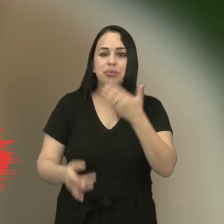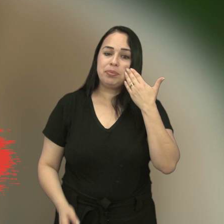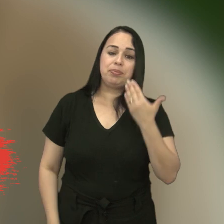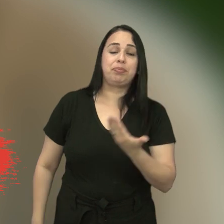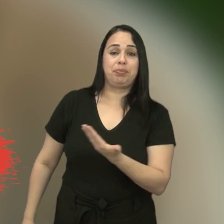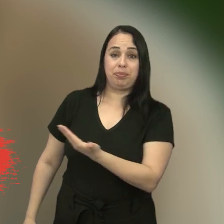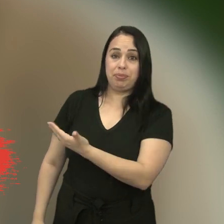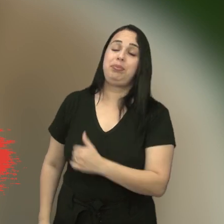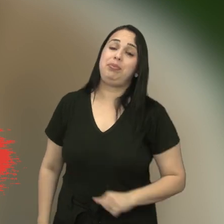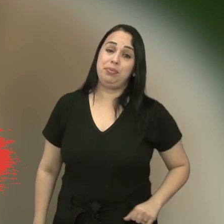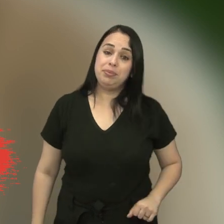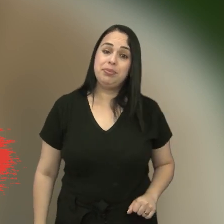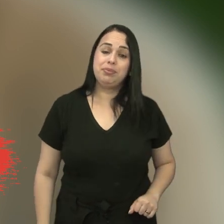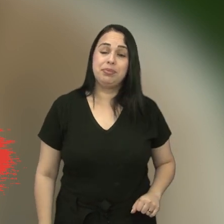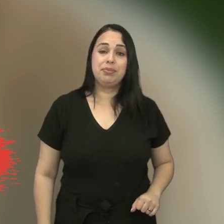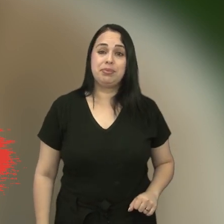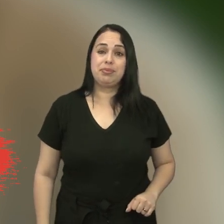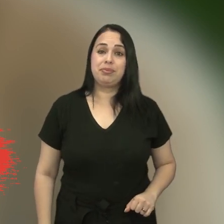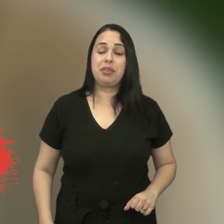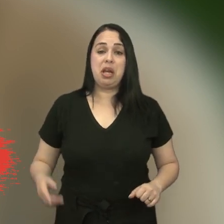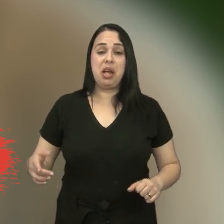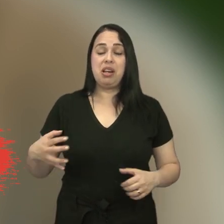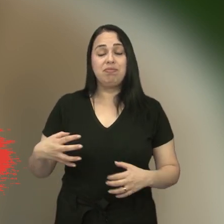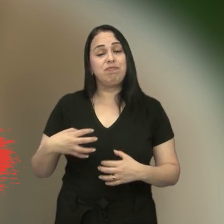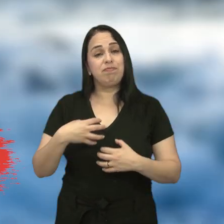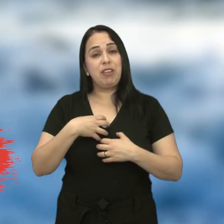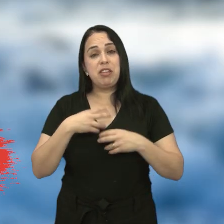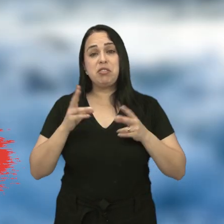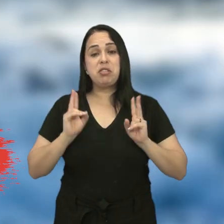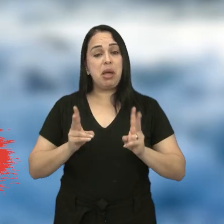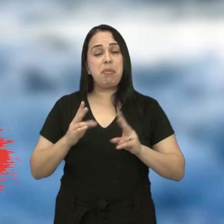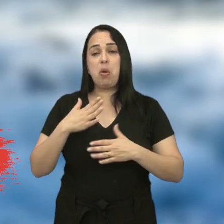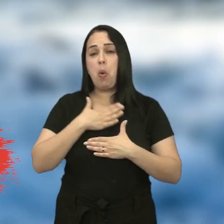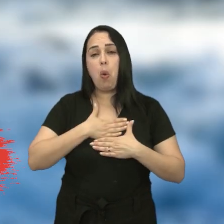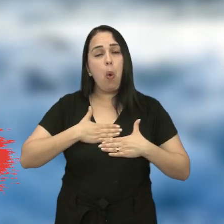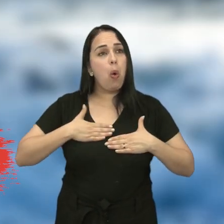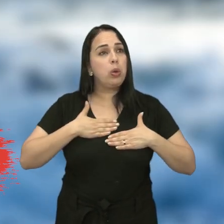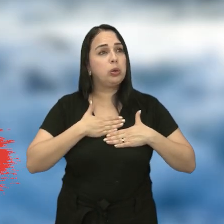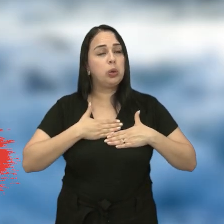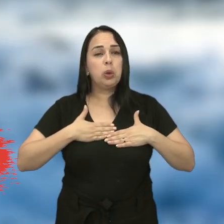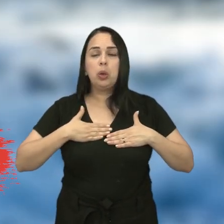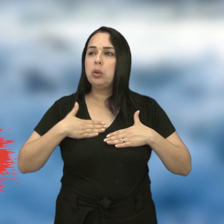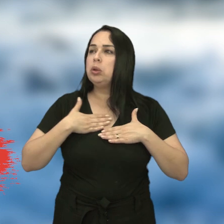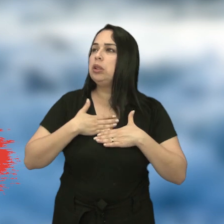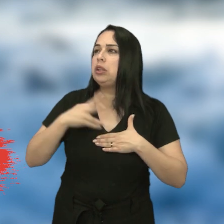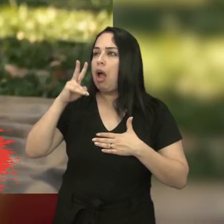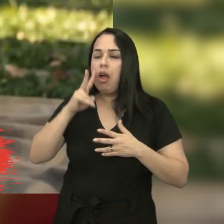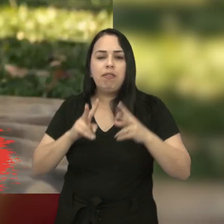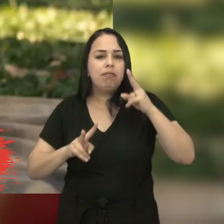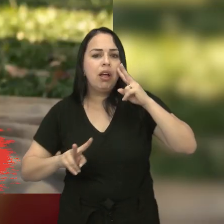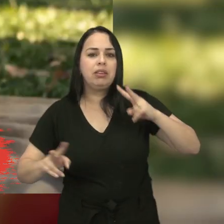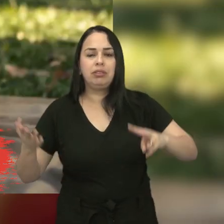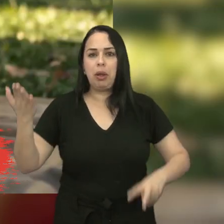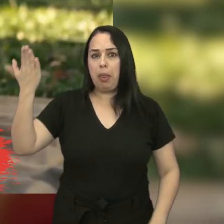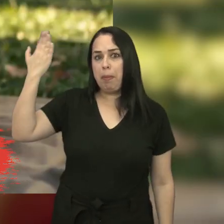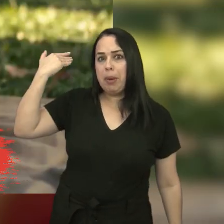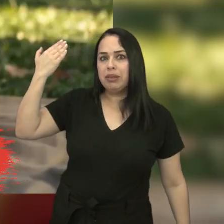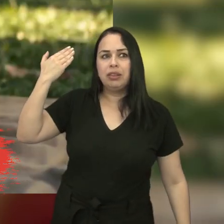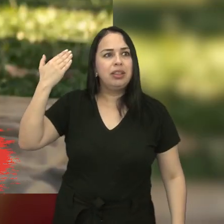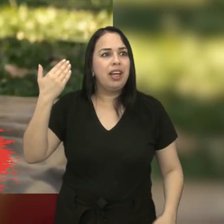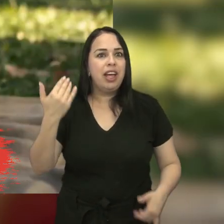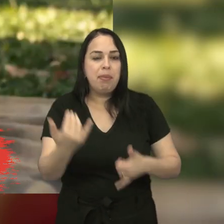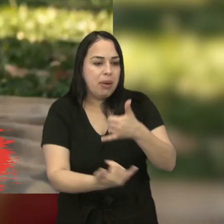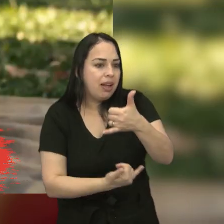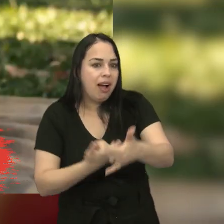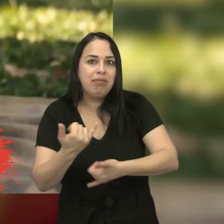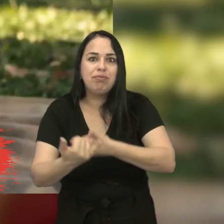Guilherme Moreira é um exemplo disso. Ele diz que sempre teve uma relação muito visual com o mundo. Na infância, por exemplo, a